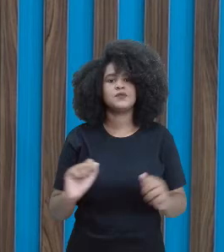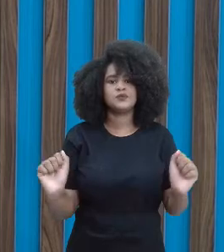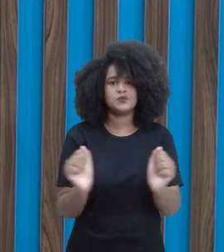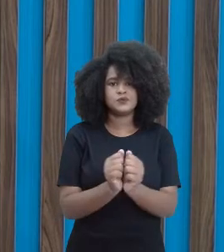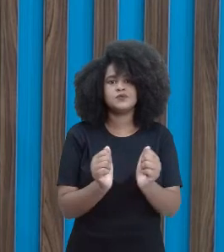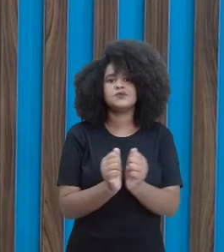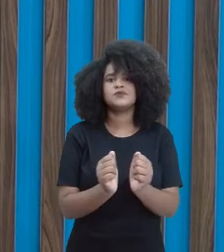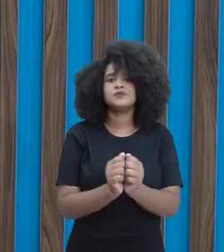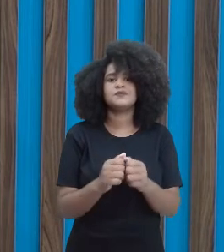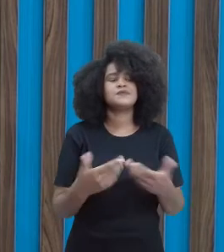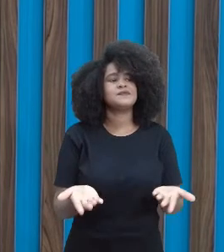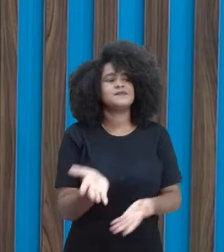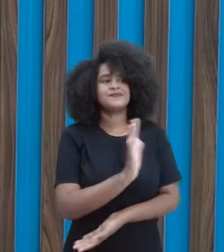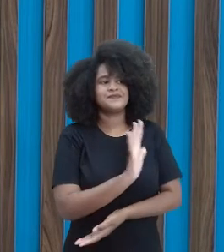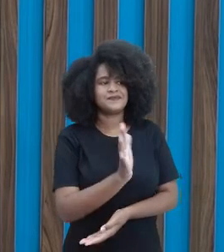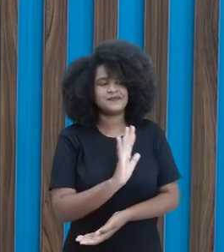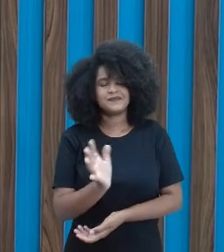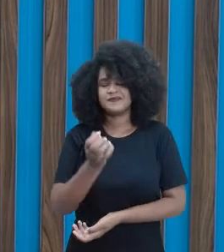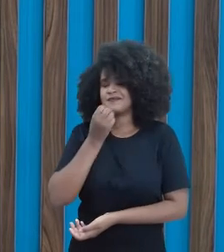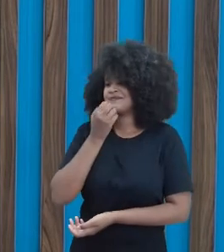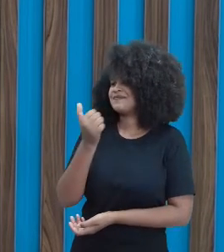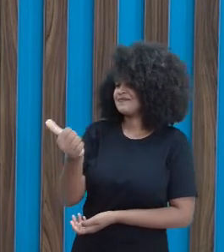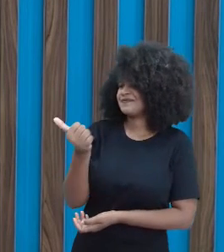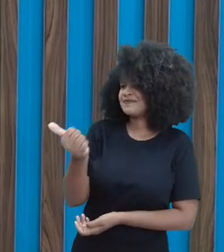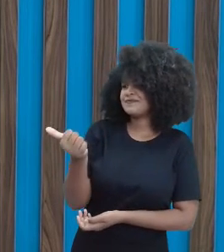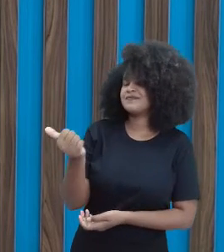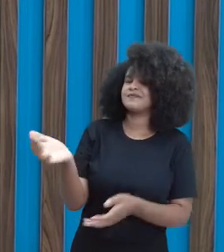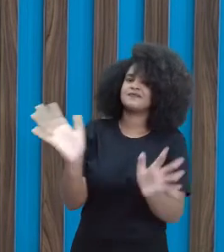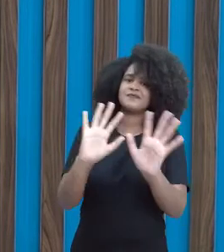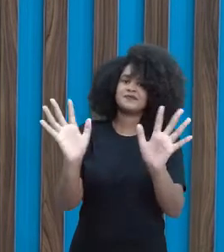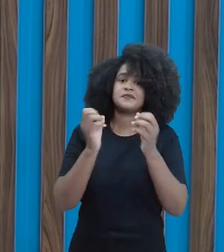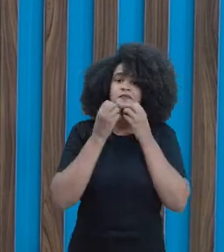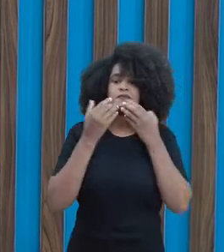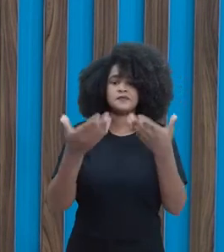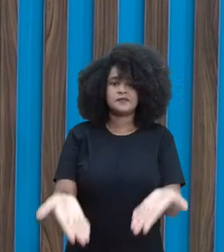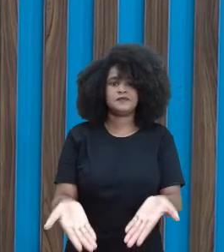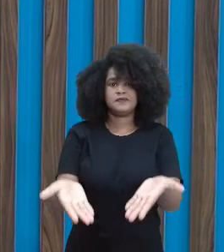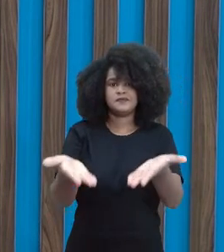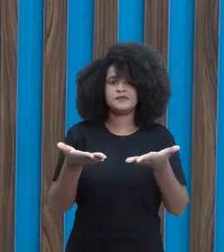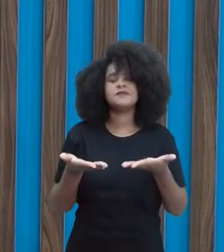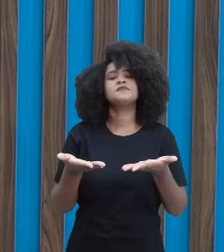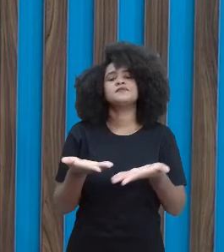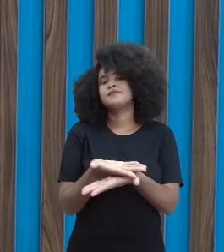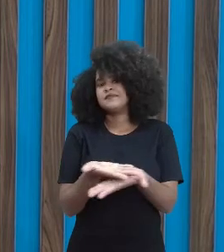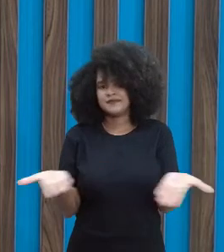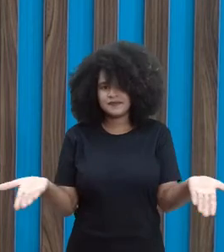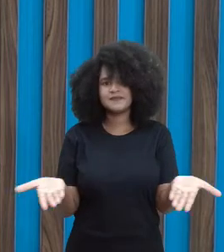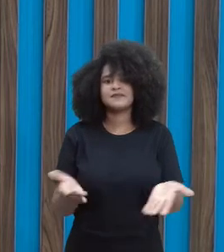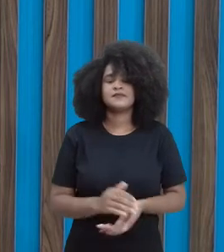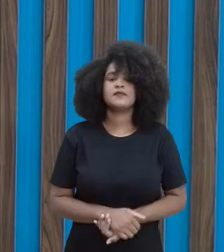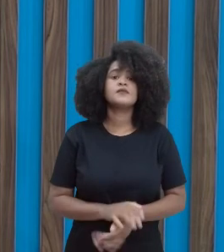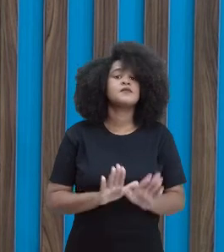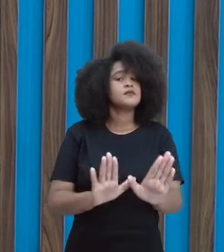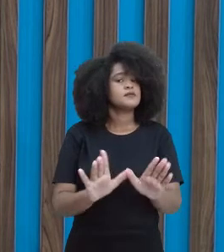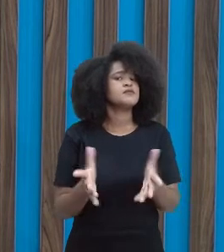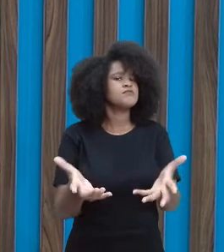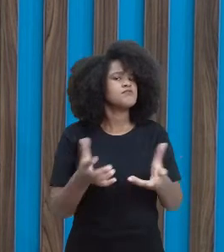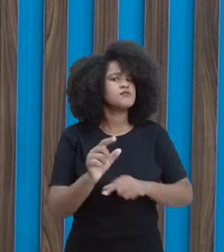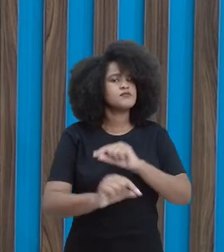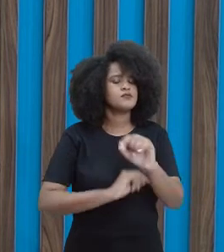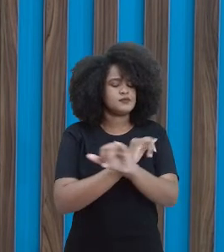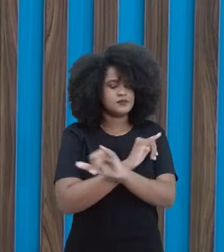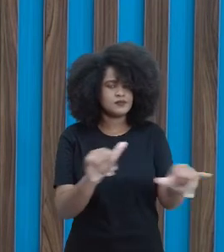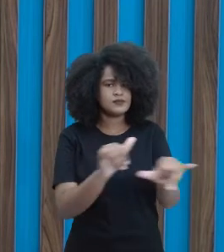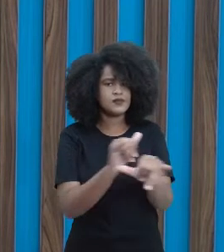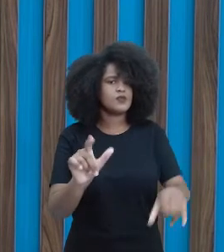acompanhando. Pode falar, professora, tudo bem? Tudo bem, olá pessoal, sejam todos bem-vindos e bem-vindas. Mas eu gostaria já de deixar um